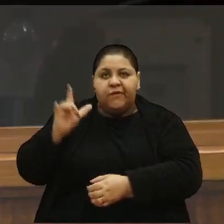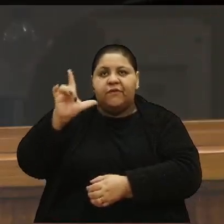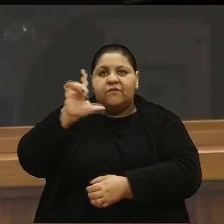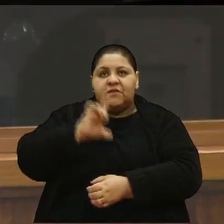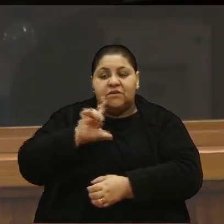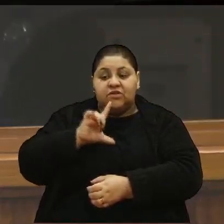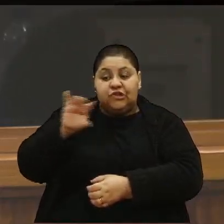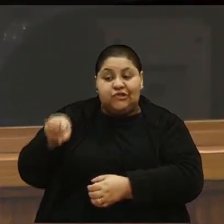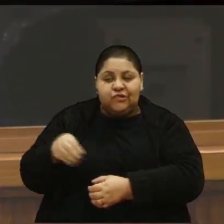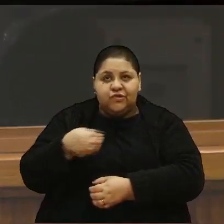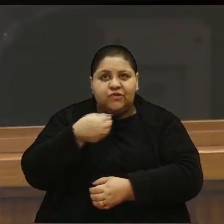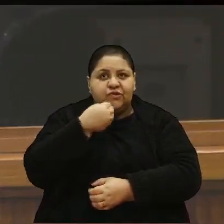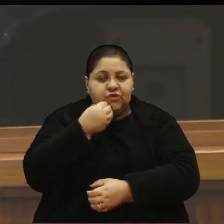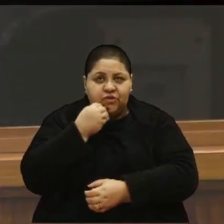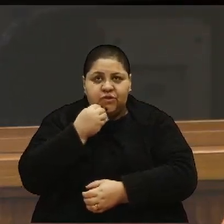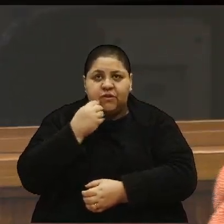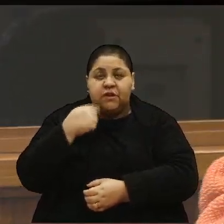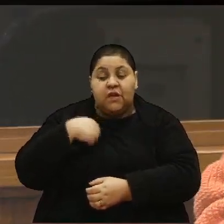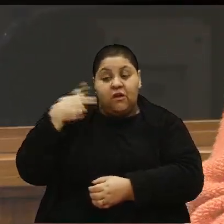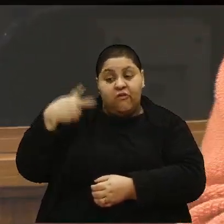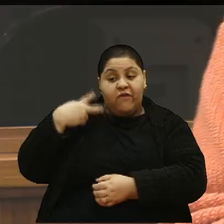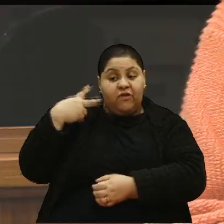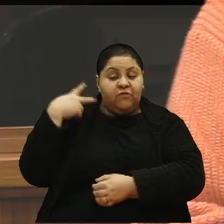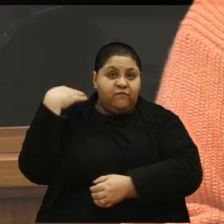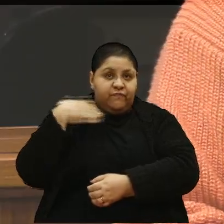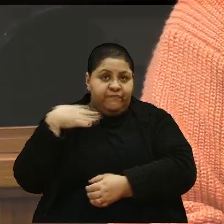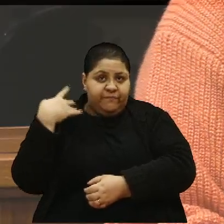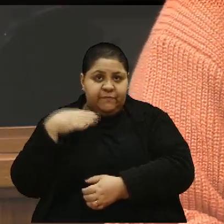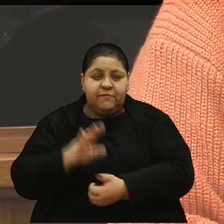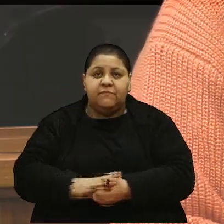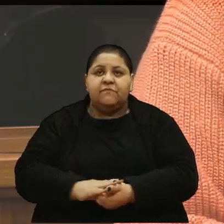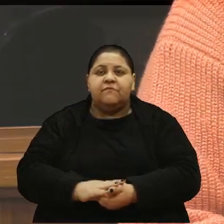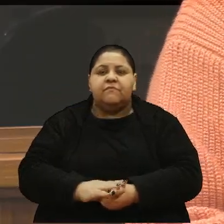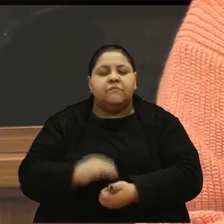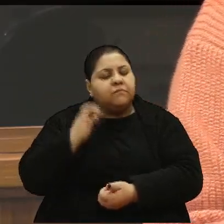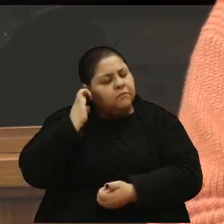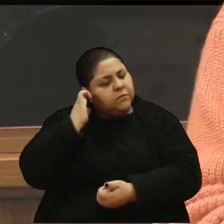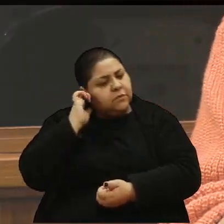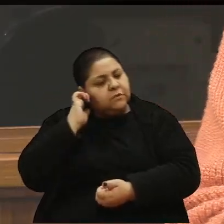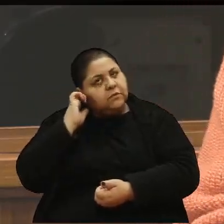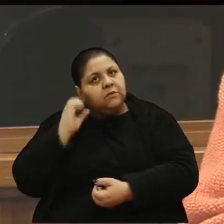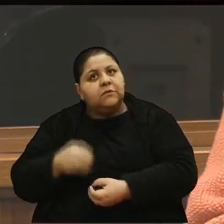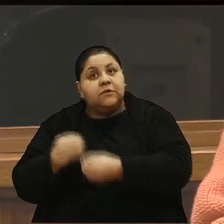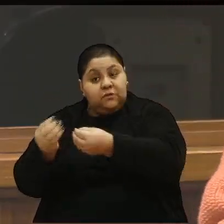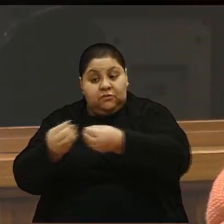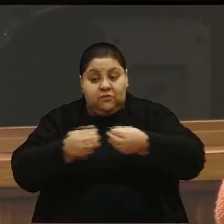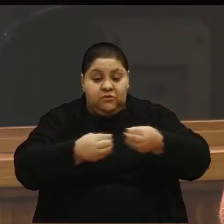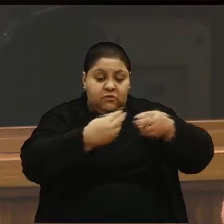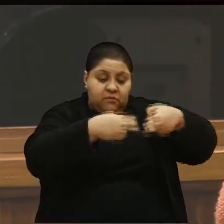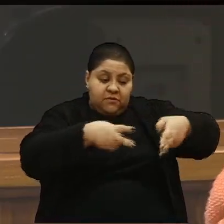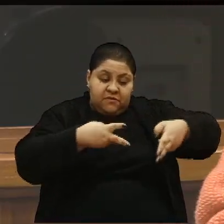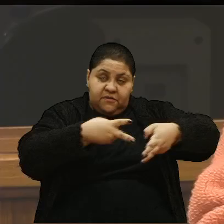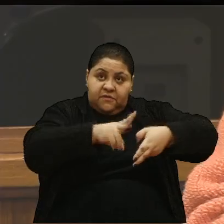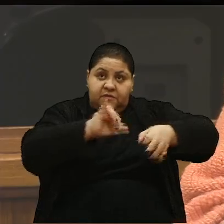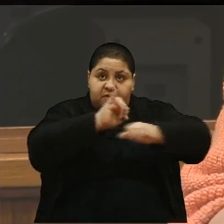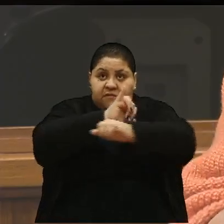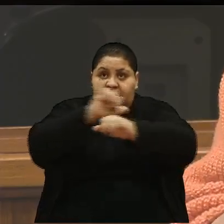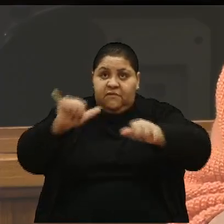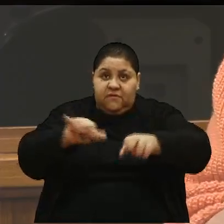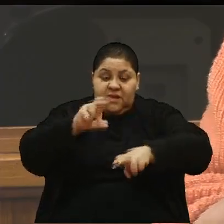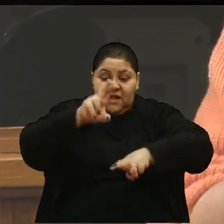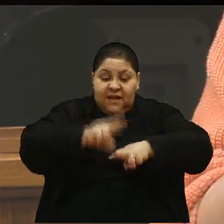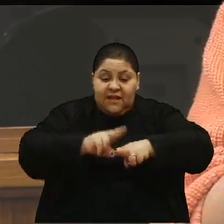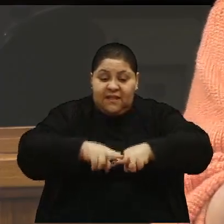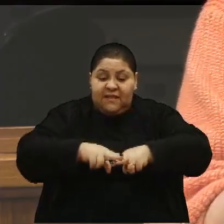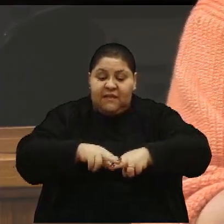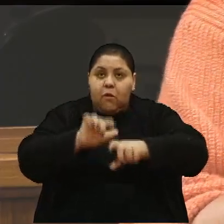a oportunidade, eu e a vereadora Andressa, de irmos no lançamento da campanha Cadeira